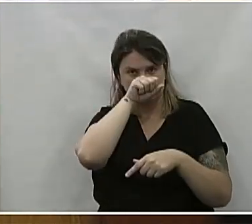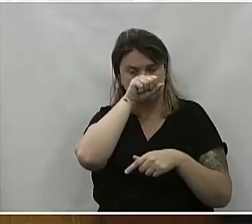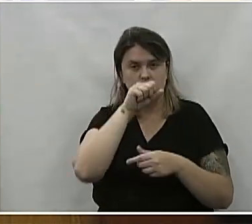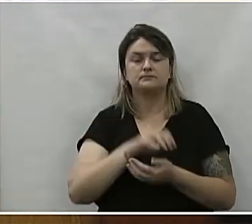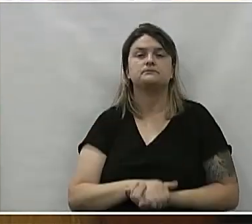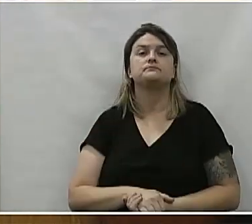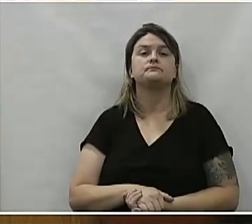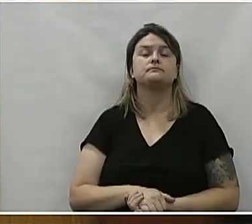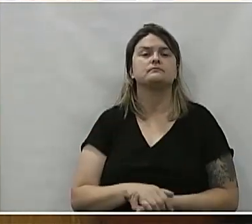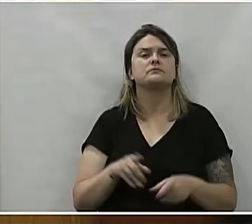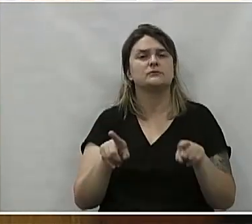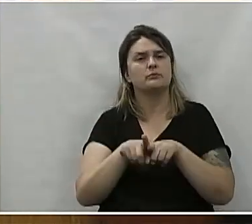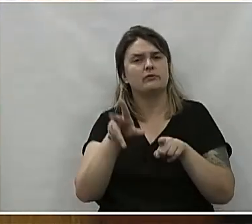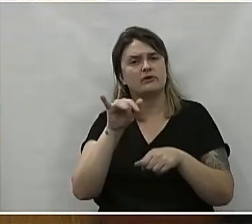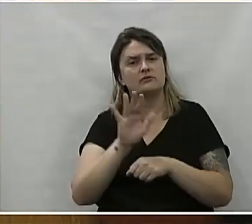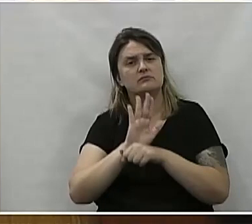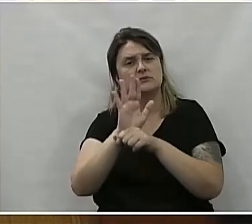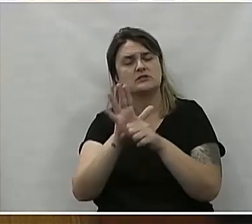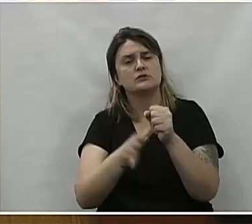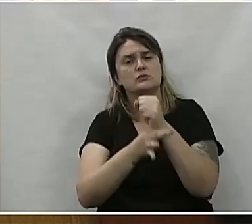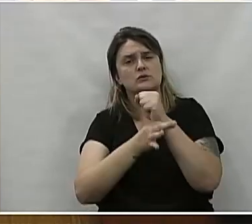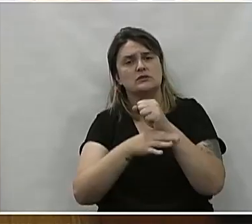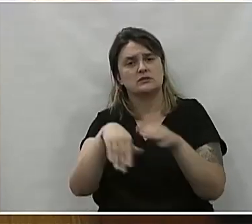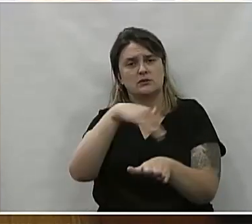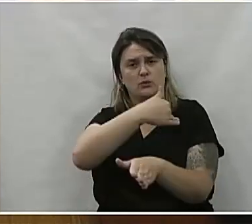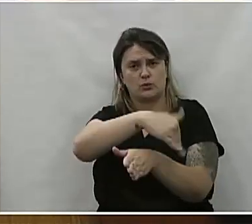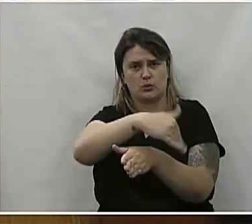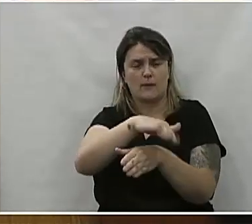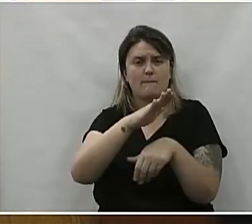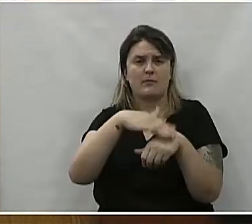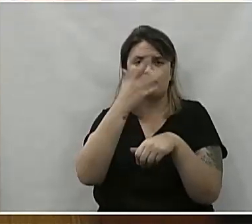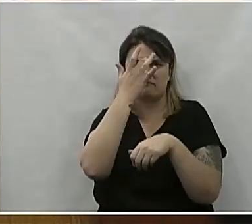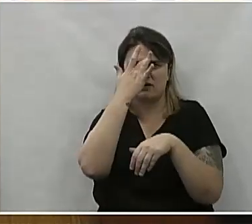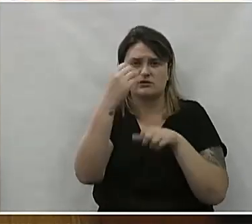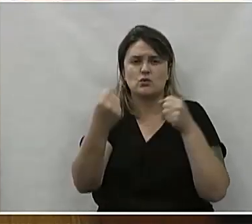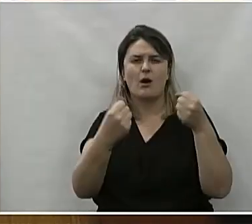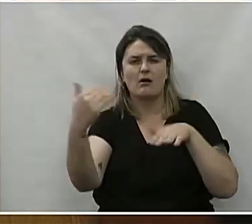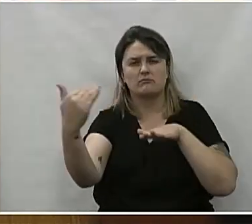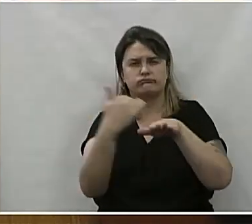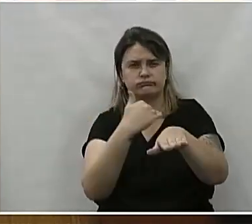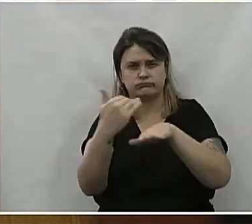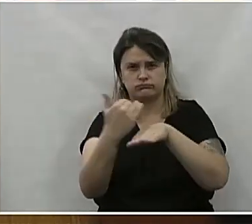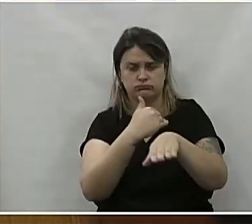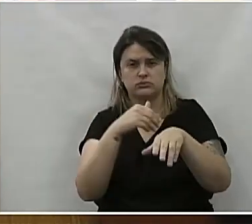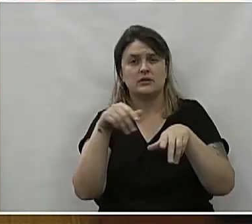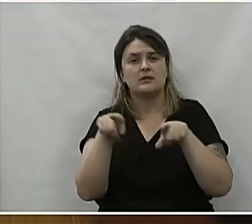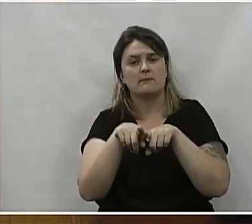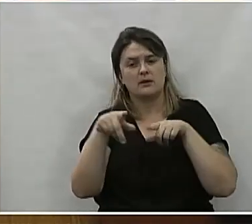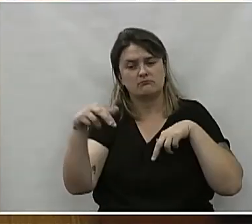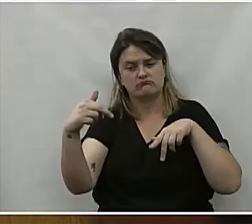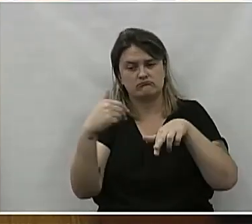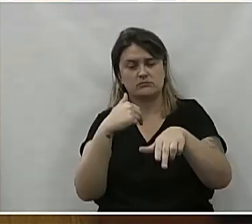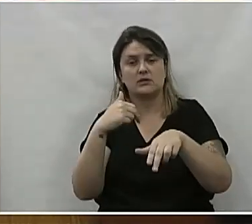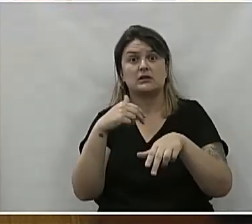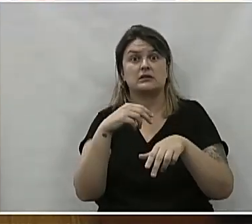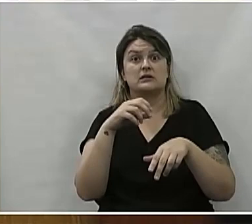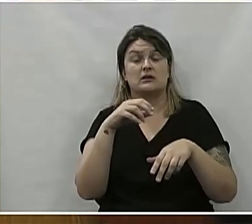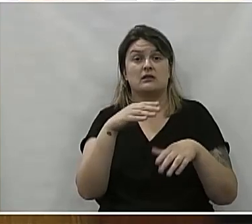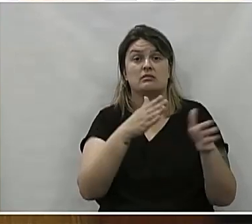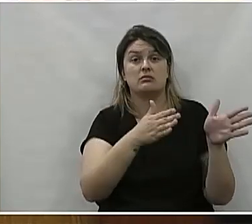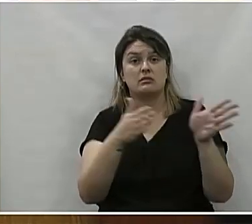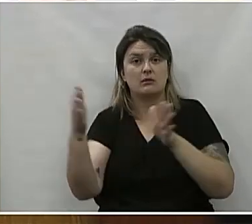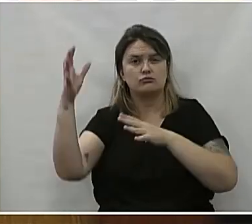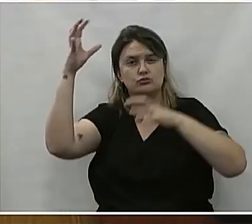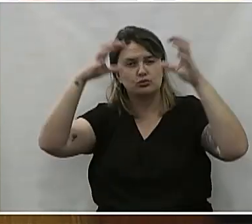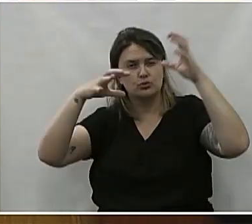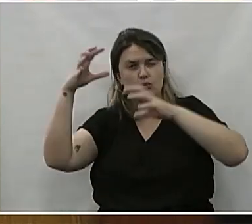Além disso, contribuirá para a segurança viária facilitando o trânsito de veículos e pedestres Especialmente em períodos de chuvas intensas Quando as